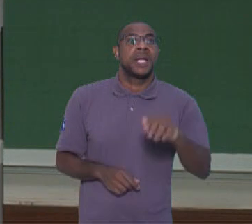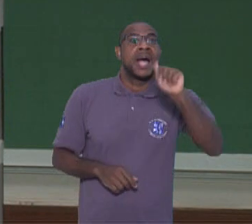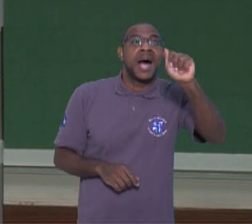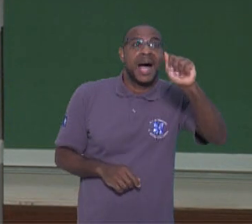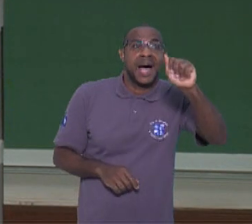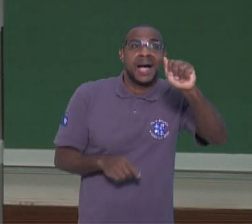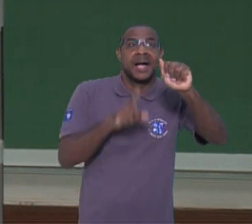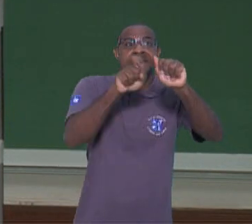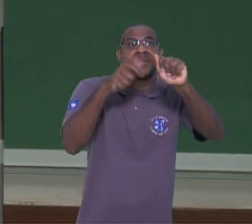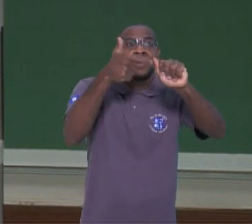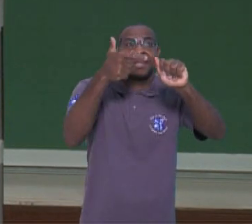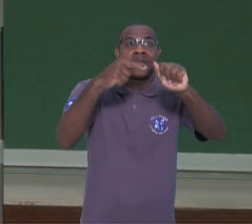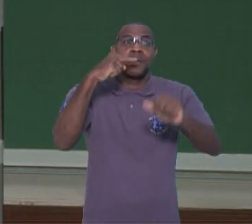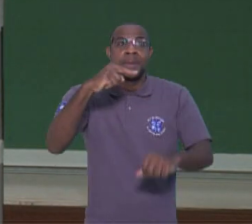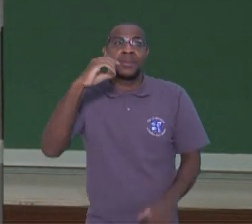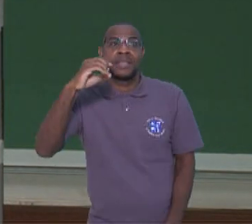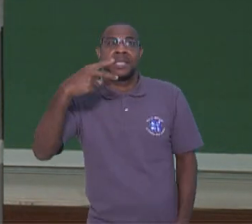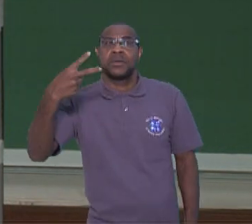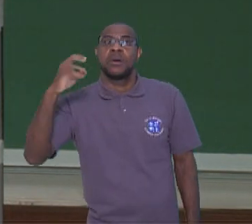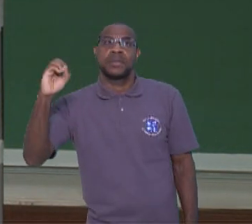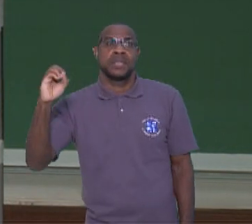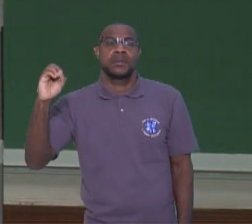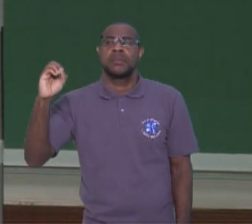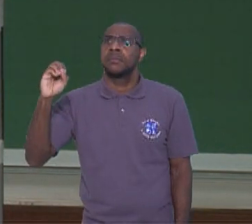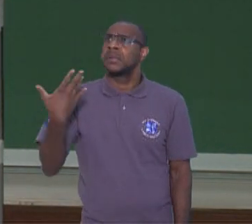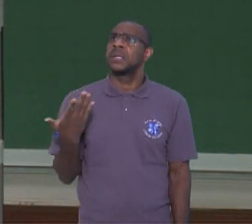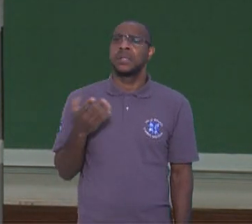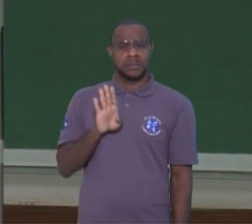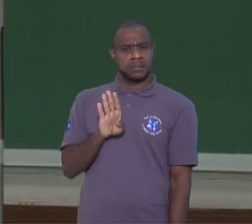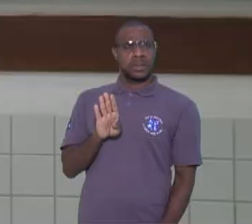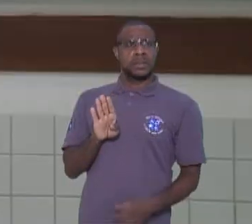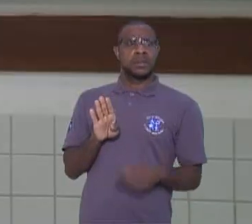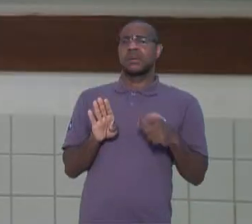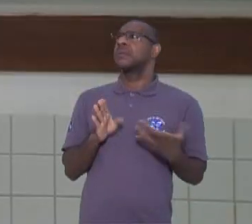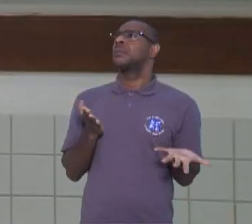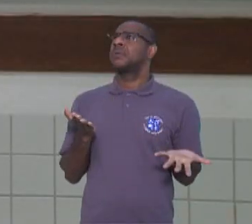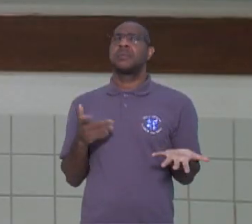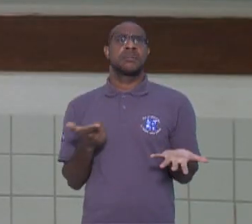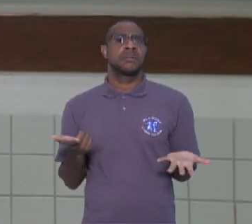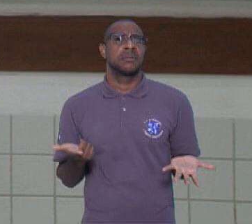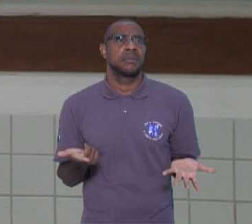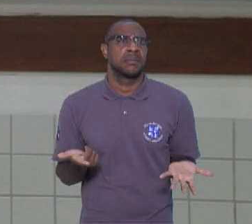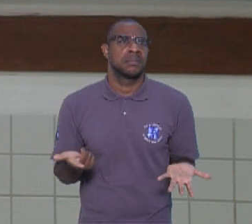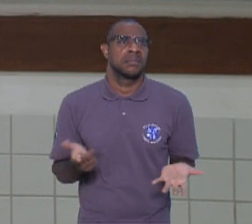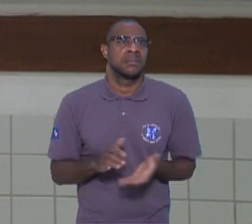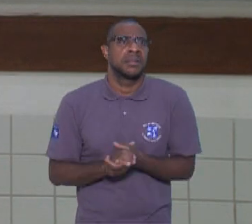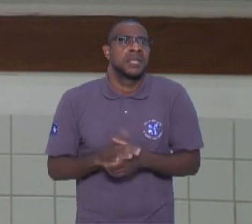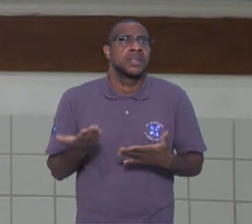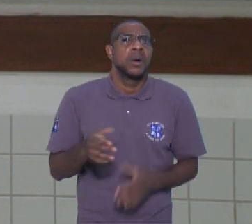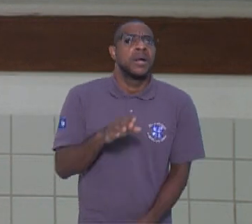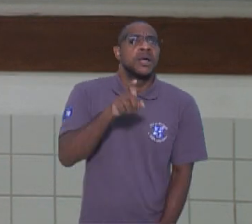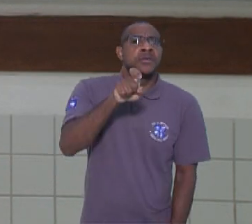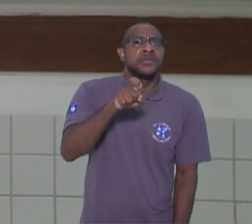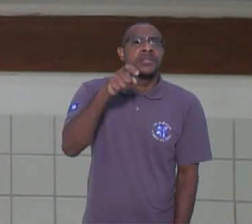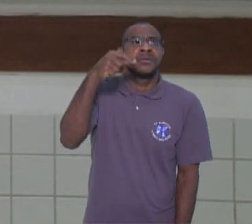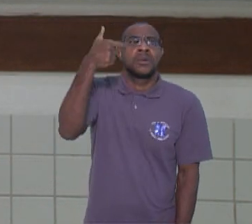zero. Vamos dar um exemplo? X ao quadrado menos 81 igual a zero.